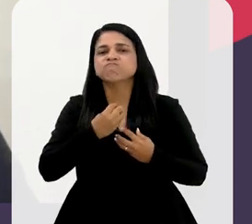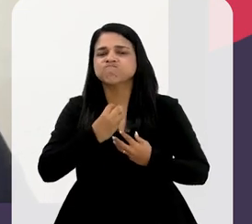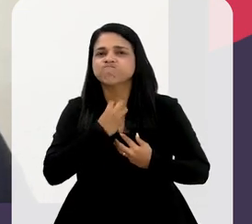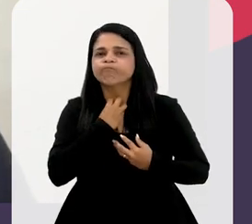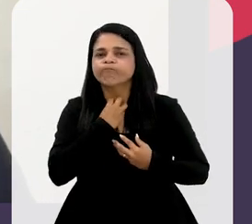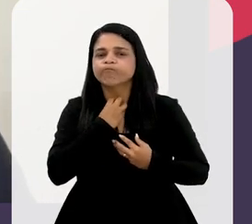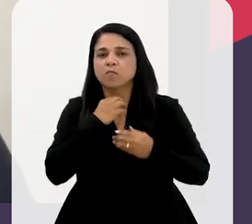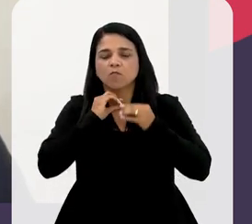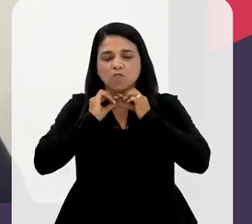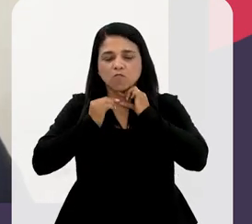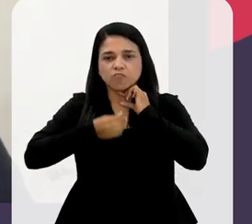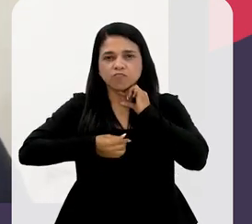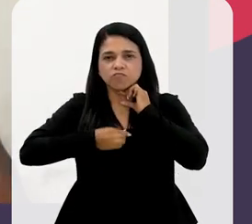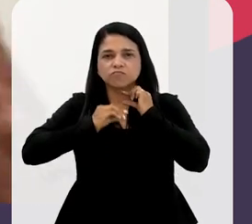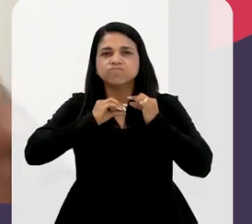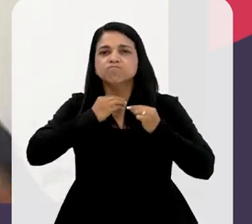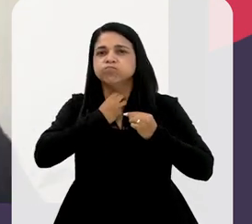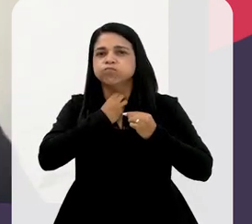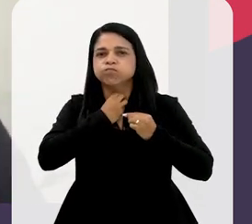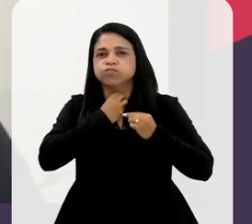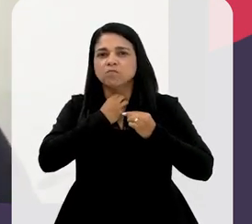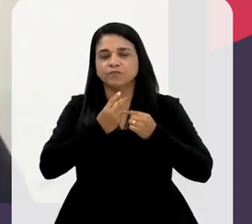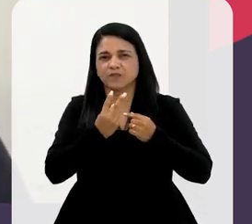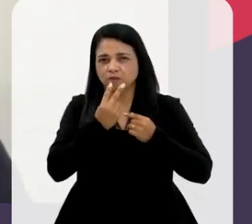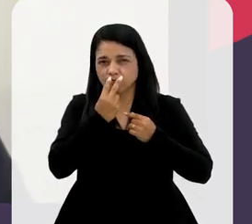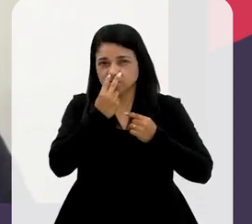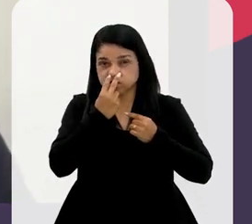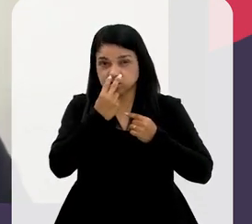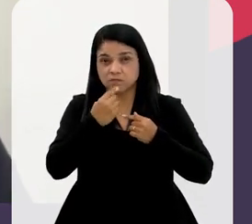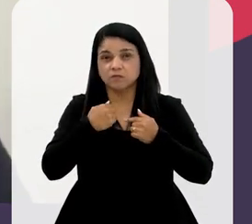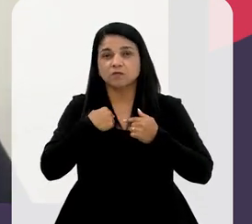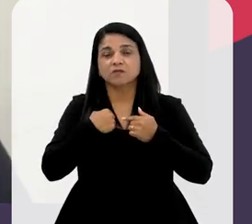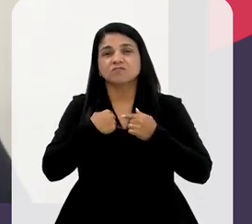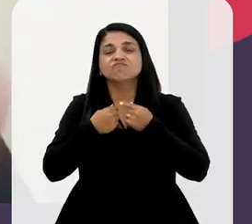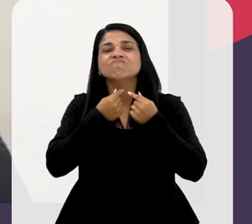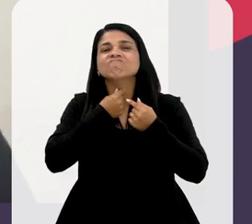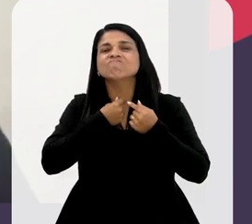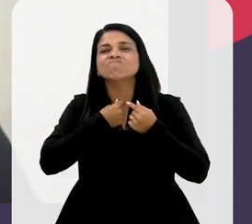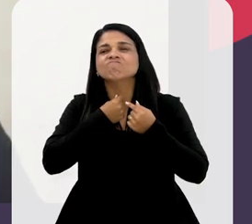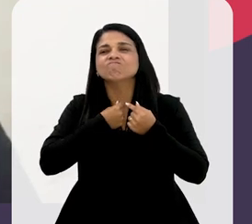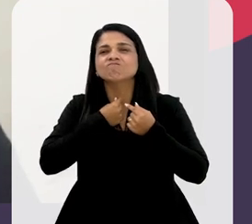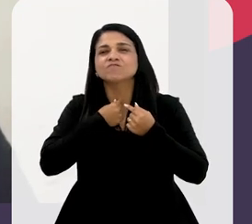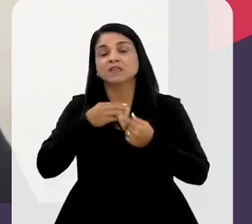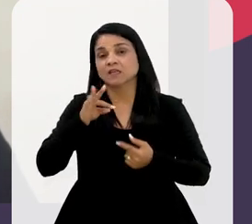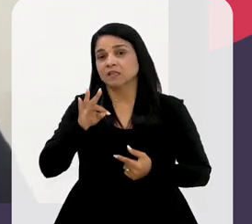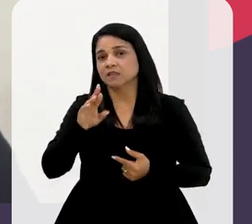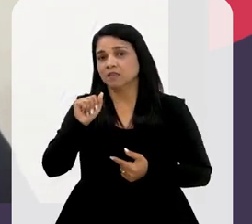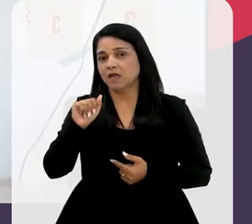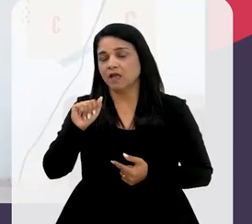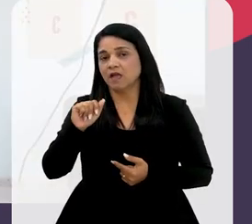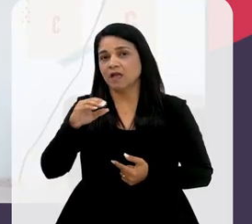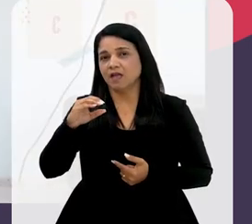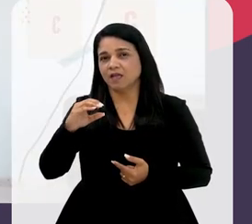né, que eu tive que fazer. Não deu para ficar aqui, passou para. O nome.